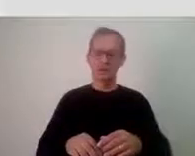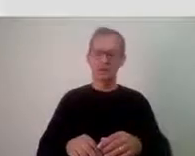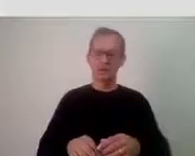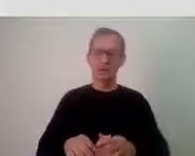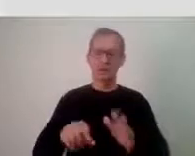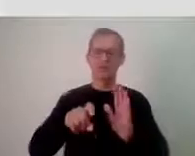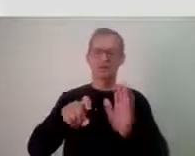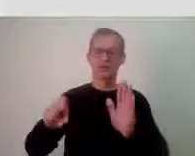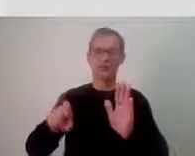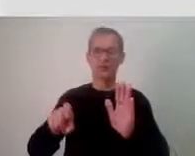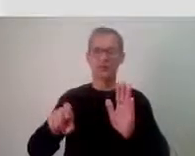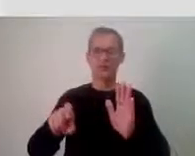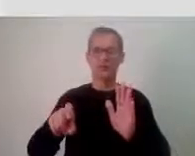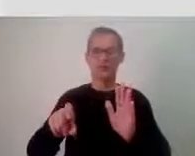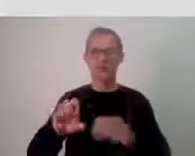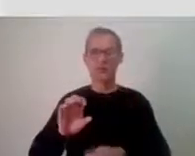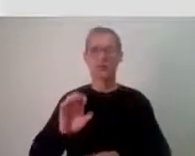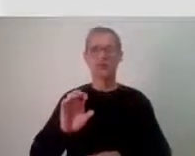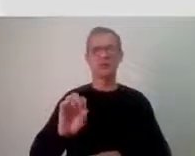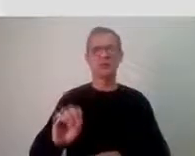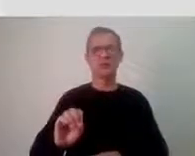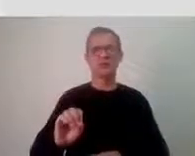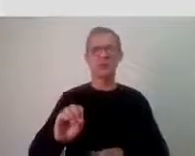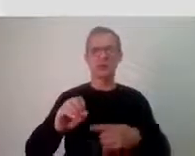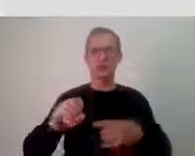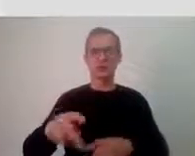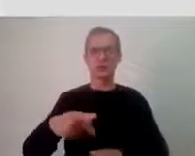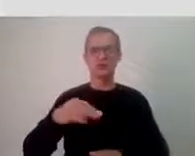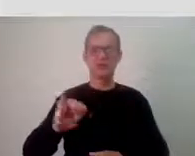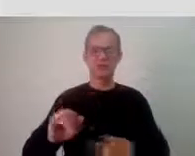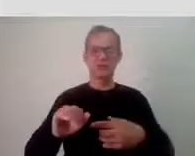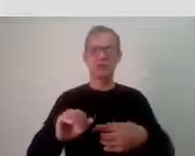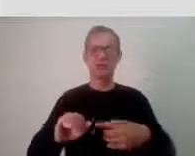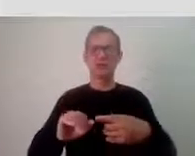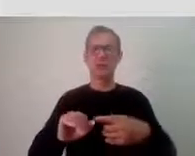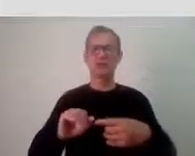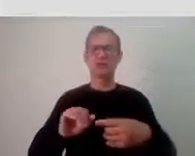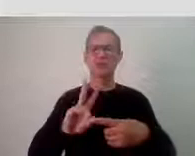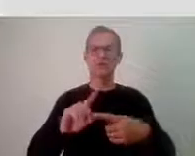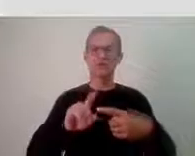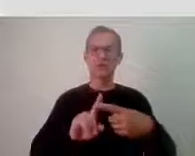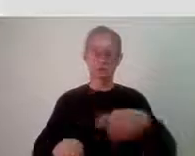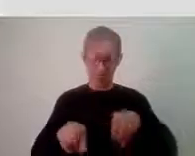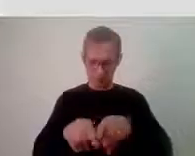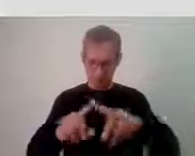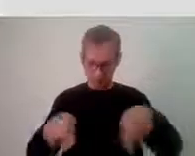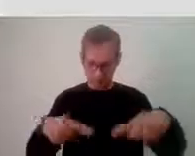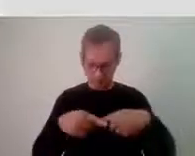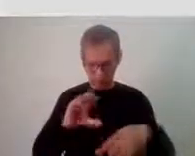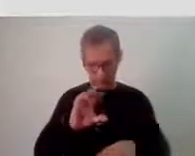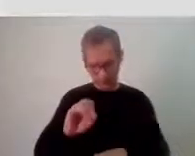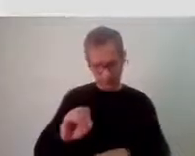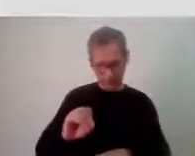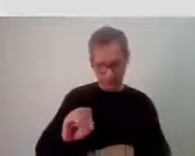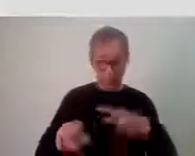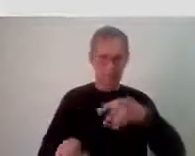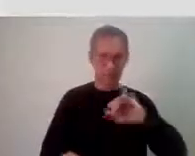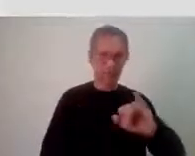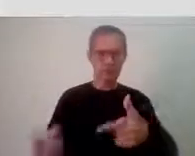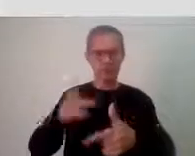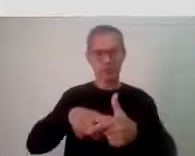0 e π sobre 2 é 1. E eu quero calcular essa região aqui, ó, essa área, de 0 a π sobre